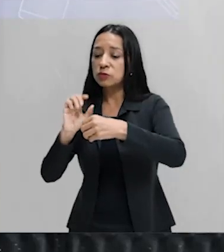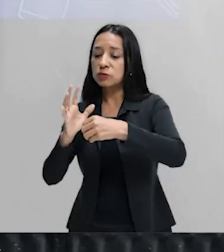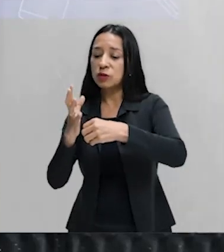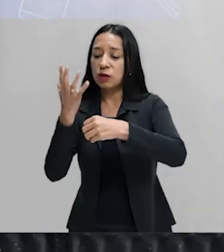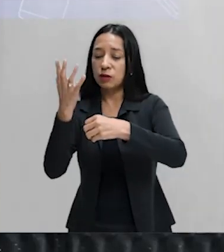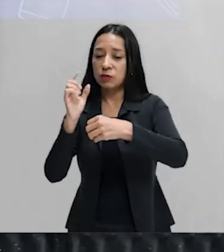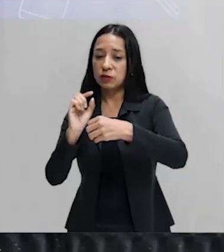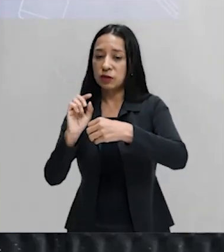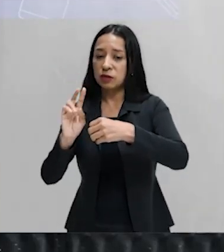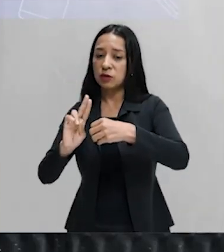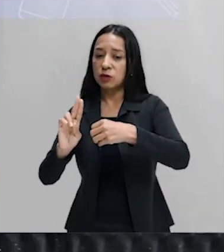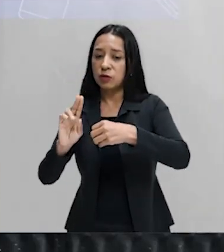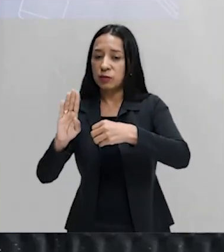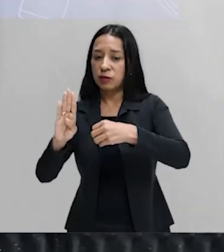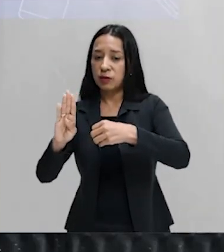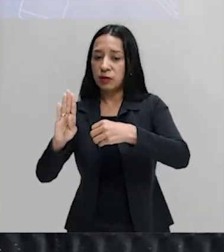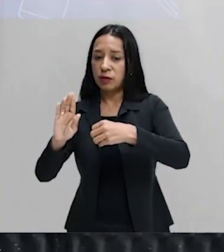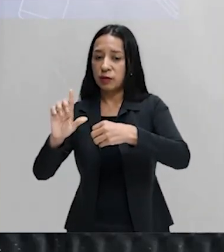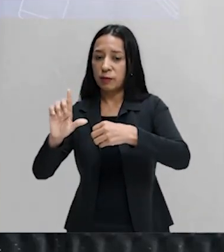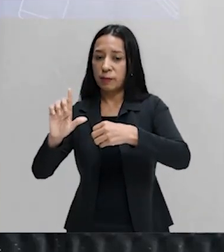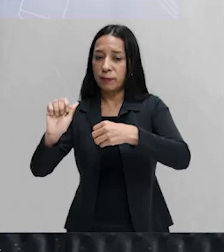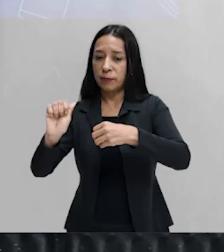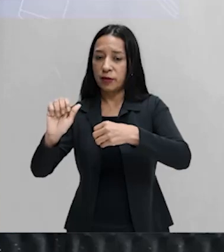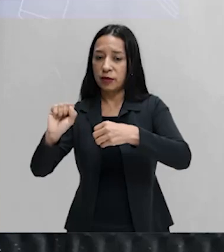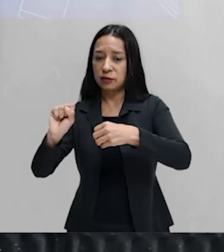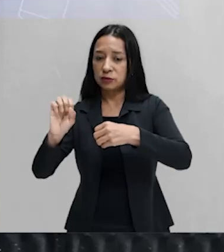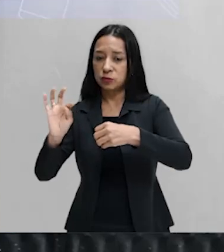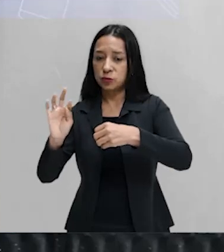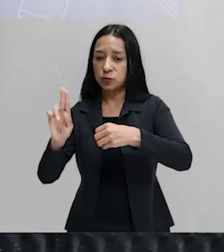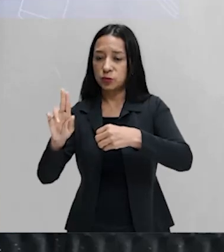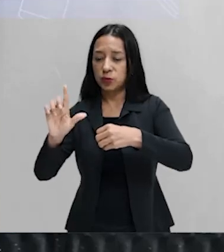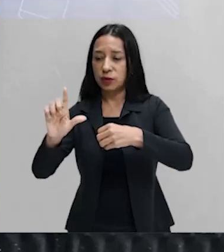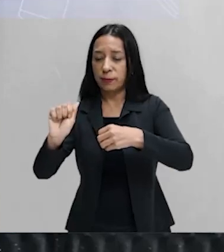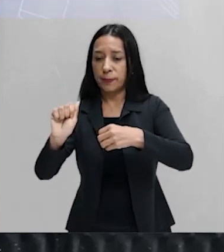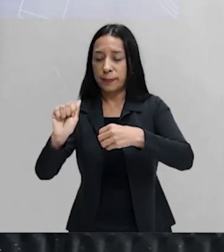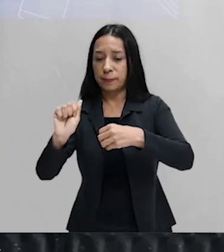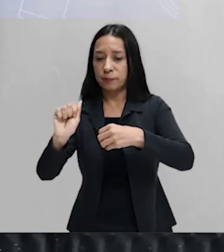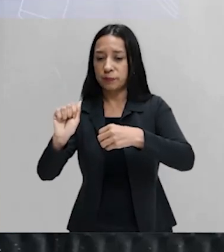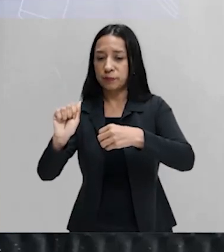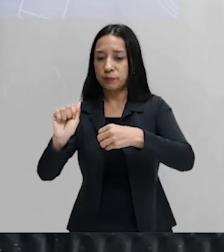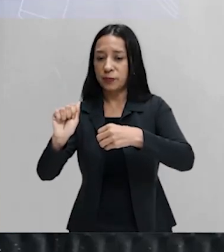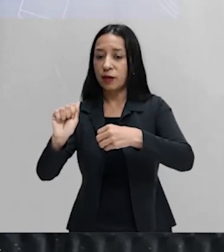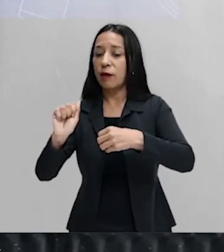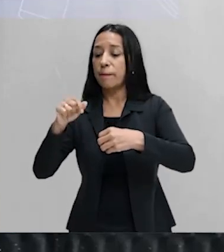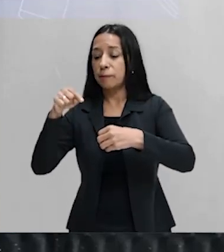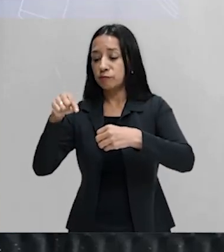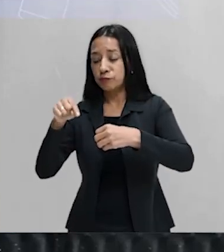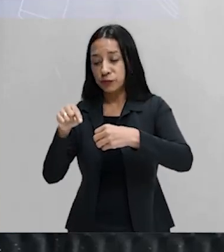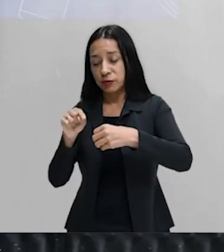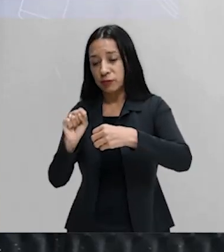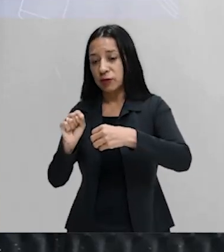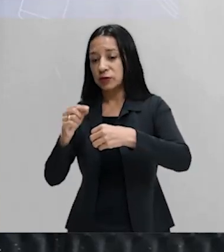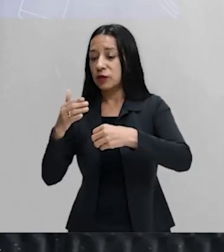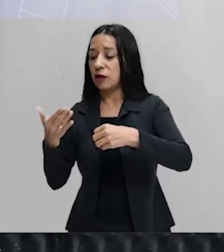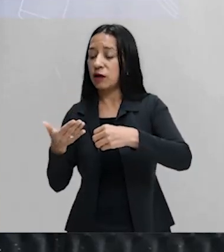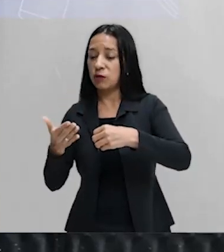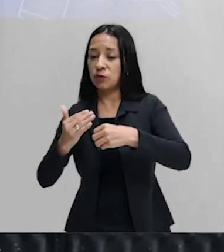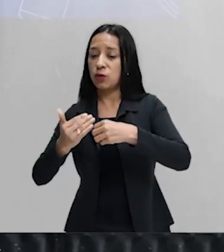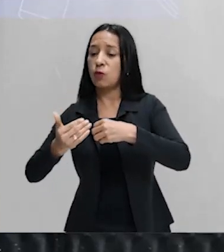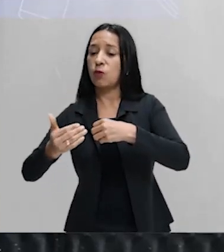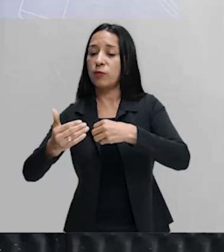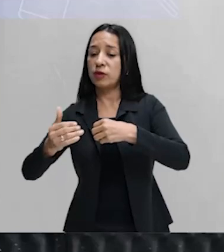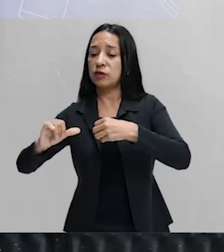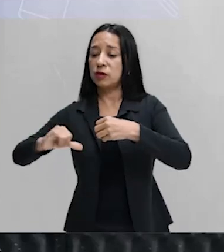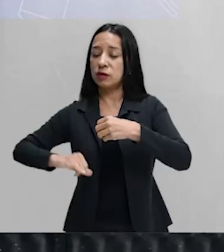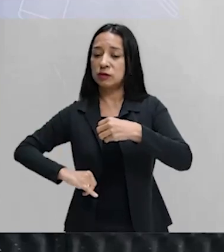chega na fase chamada de blástula. Blástula. Então, essa blástula, ela vai agora começar a